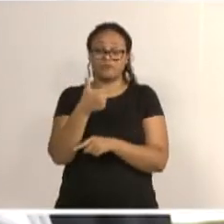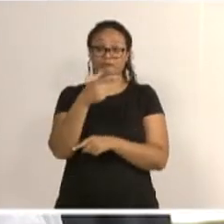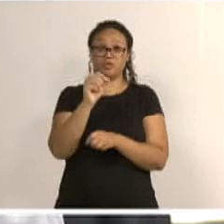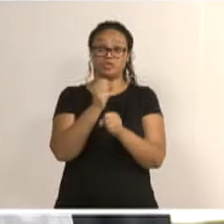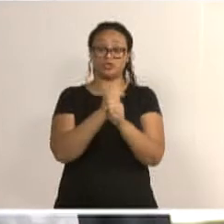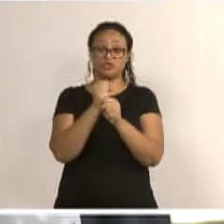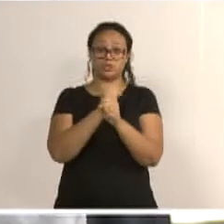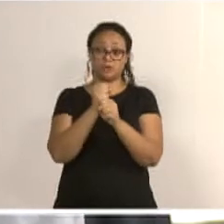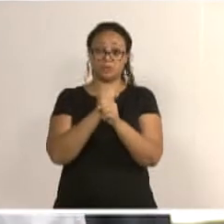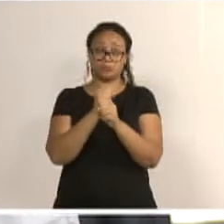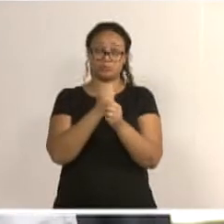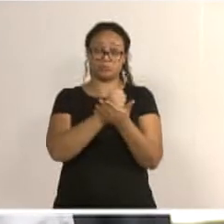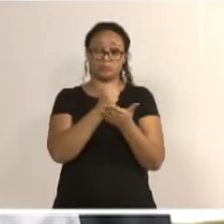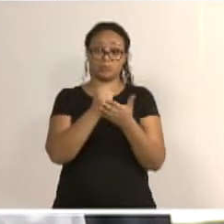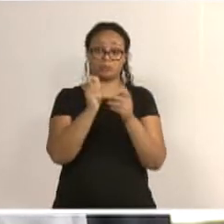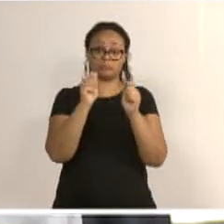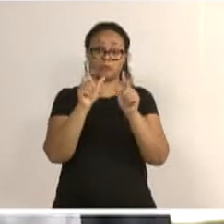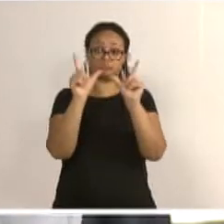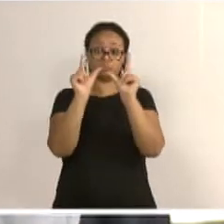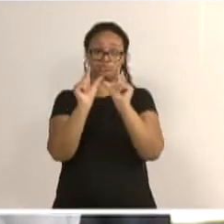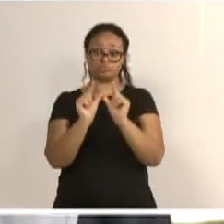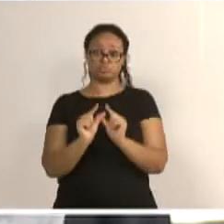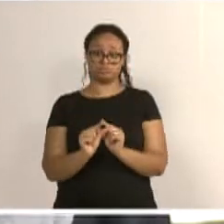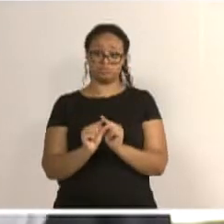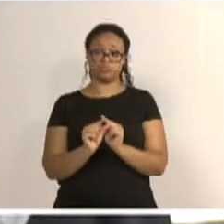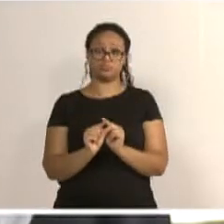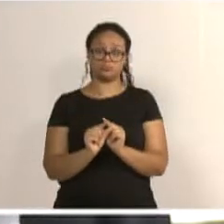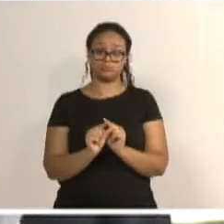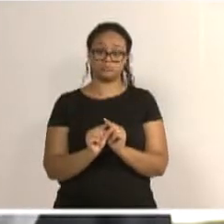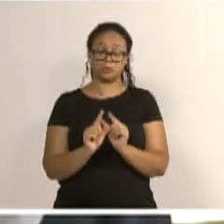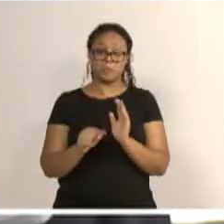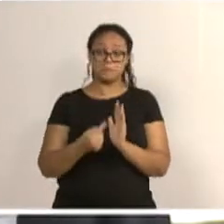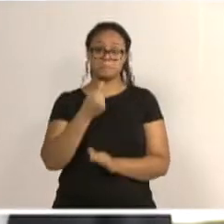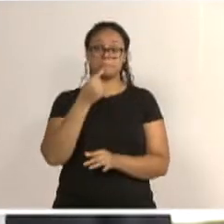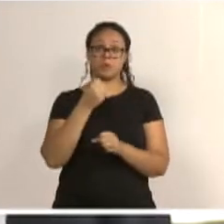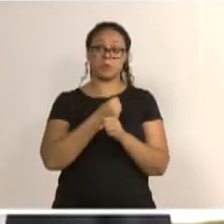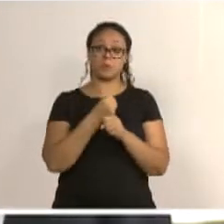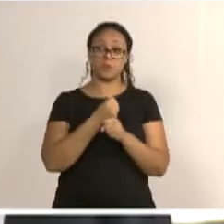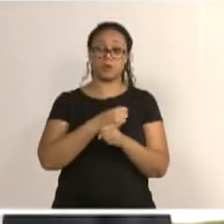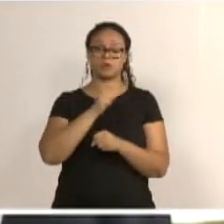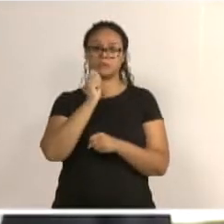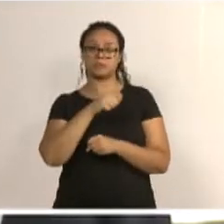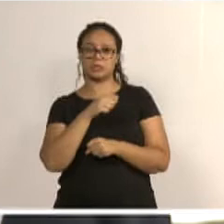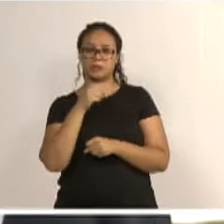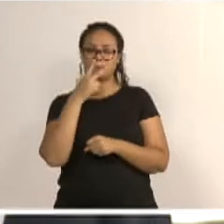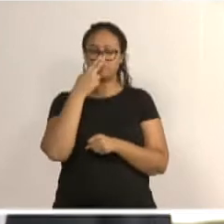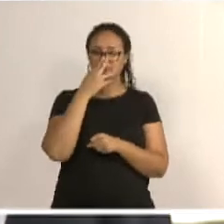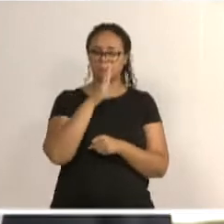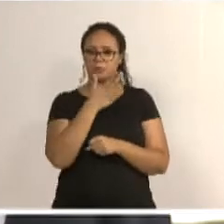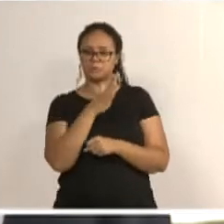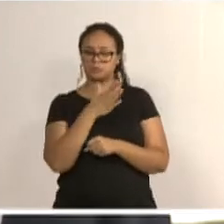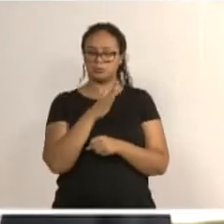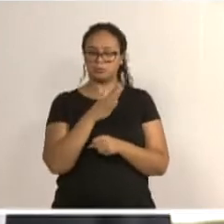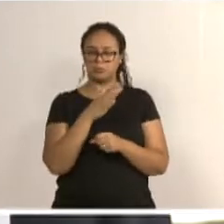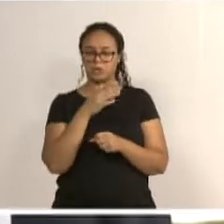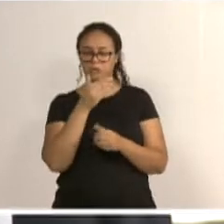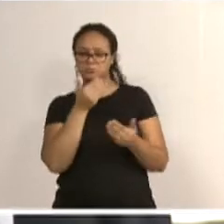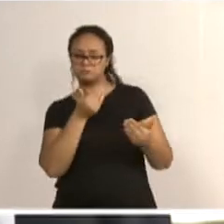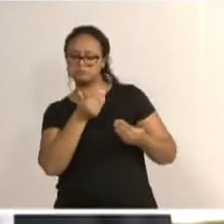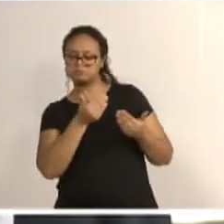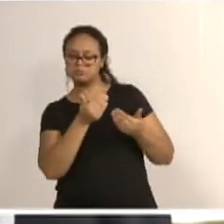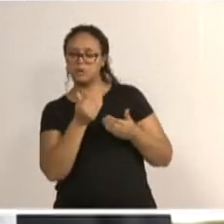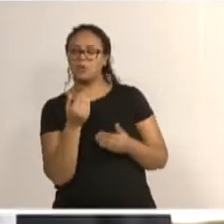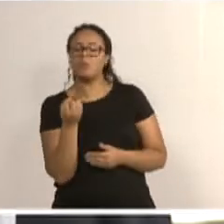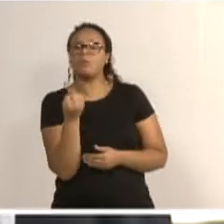primeiro ano ela reflete qual seria o valor de tarifa que vai dar o equilíbrio econômico-financeiro do contrato, que é aquilo que a empresa tem